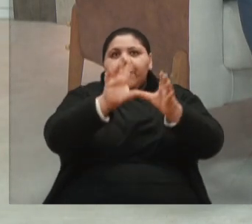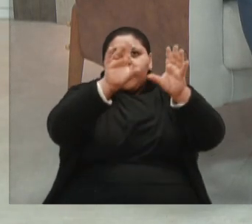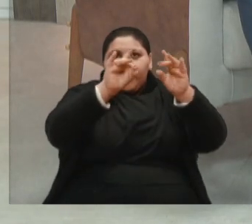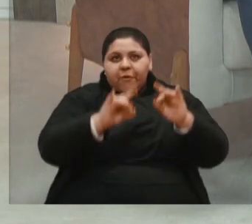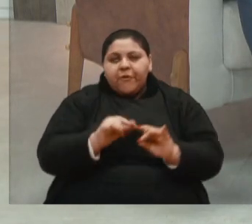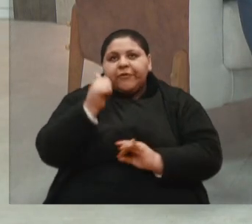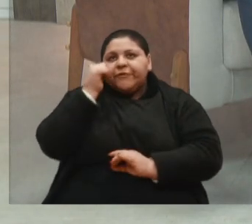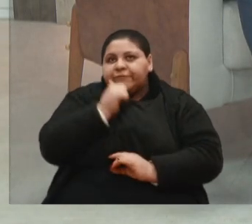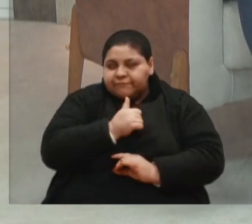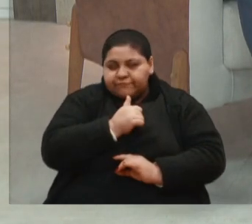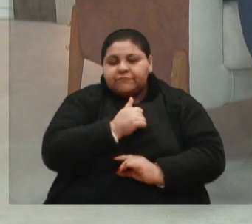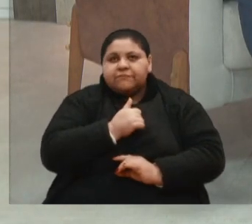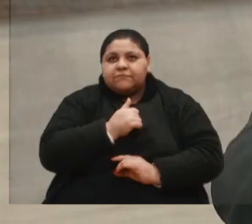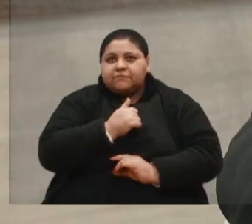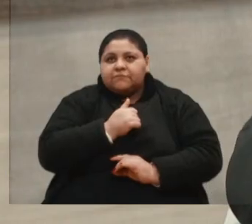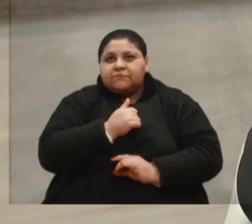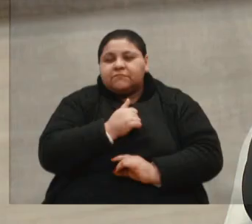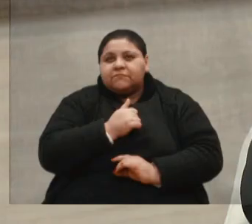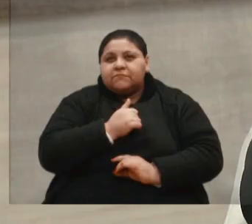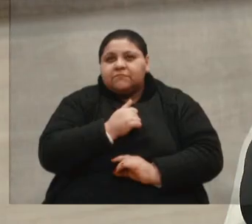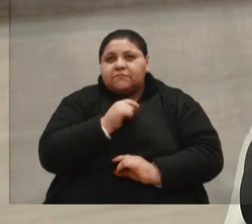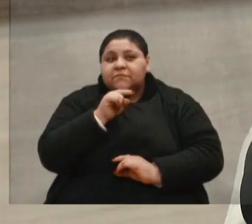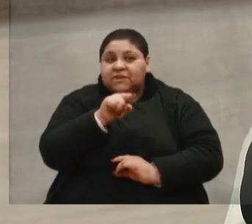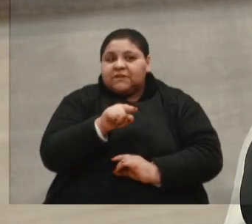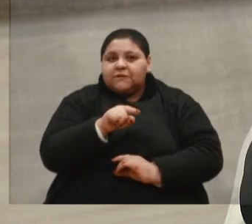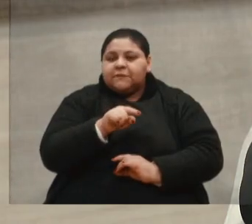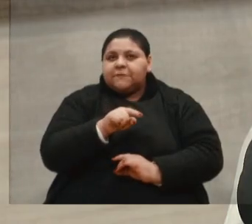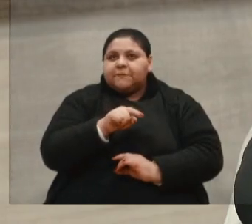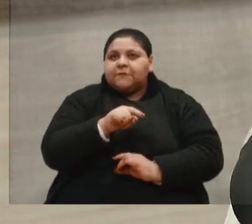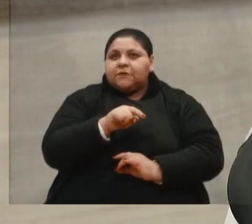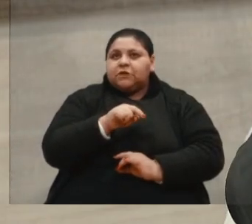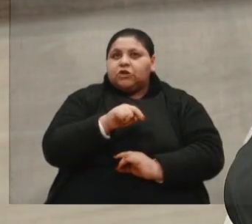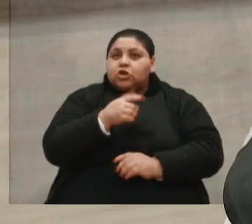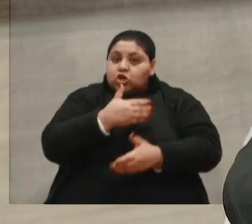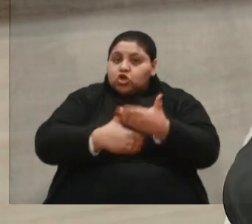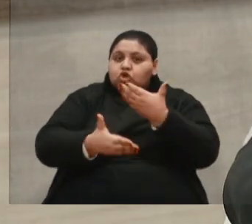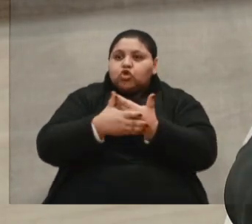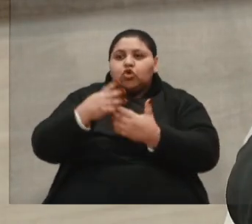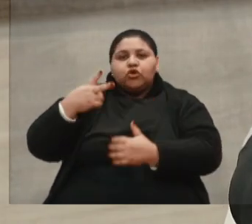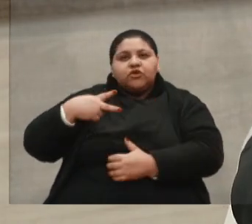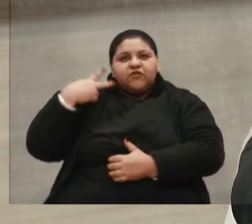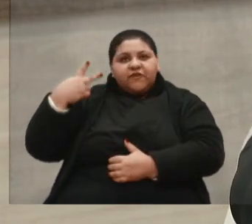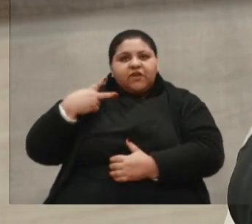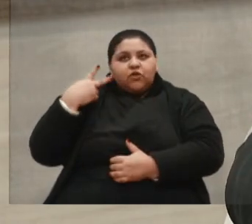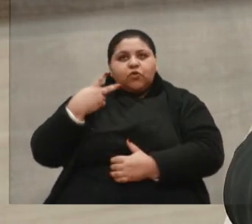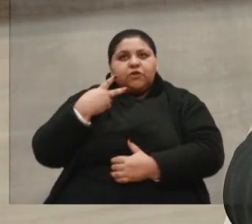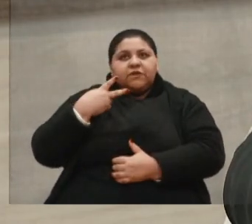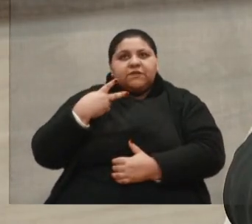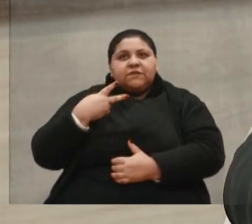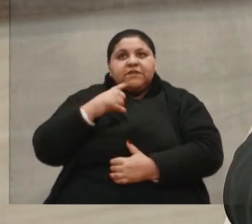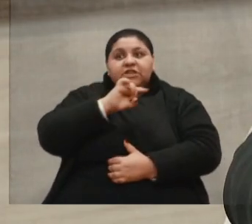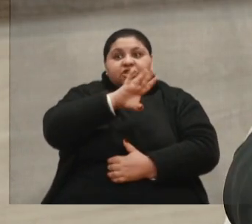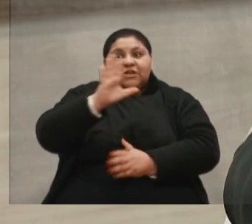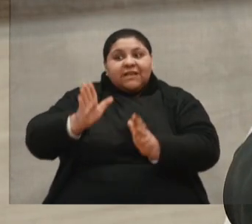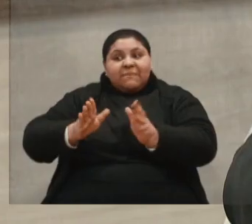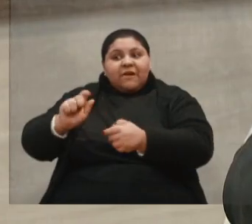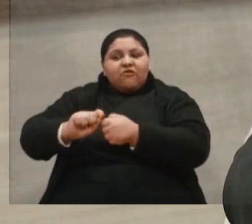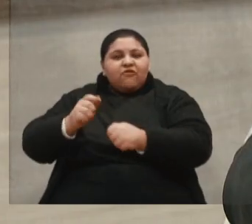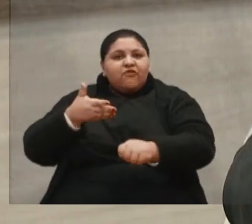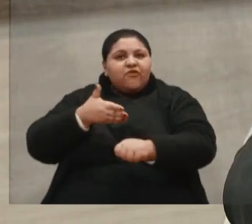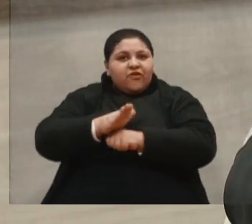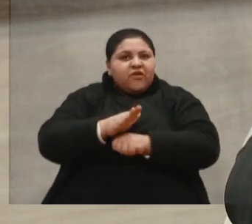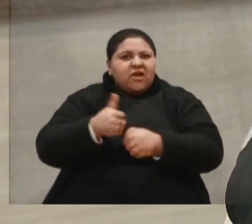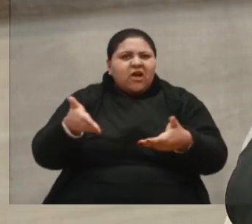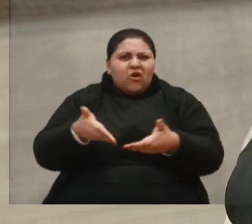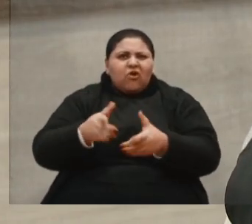uma Procuradoria Especial da Mulher, da qual automaticamente todas as vereadoras de cada legislatura fazem